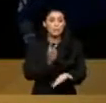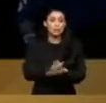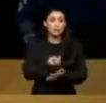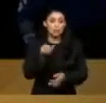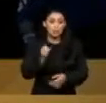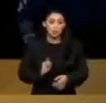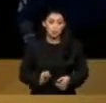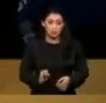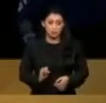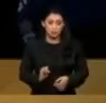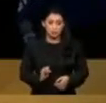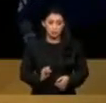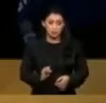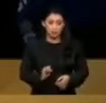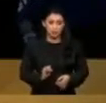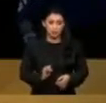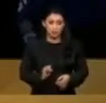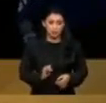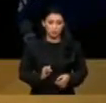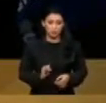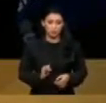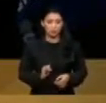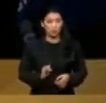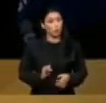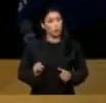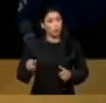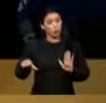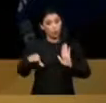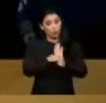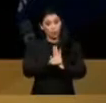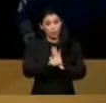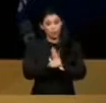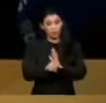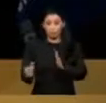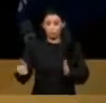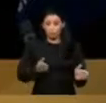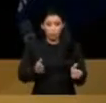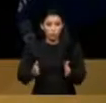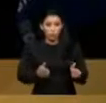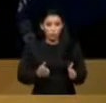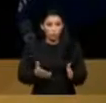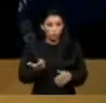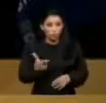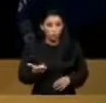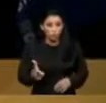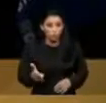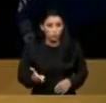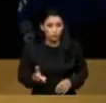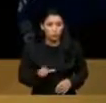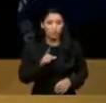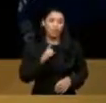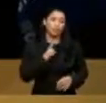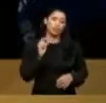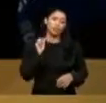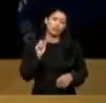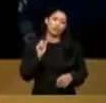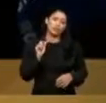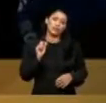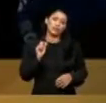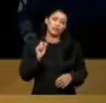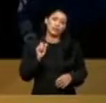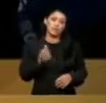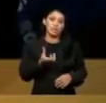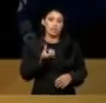se pretende, a imprescritibilidade do crime, o ius puniendi estaria sujeito à provocação do ofendido no prazo decadencial de